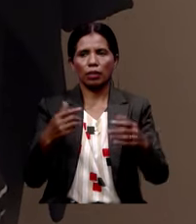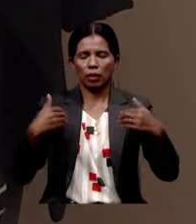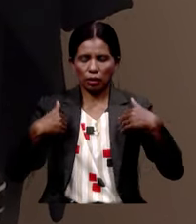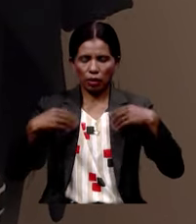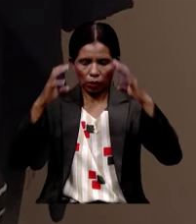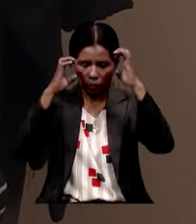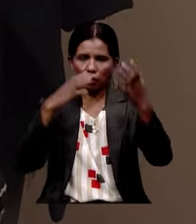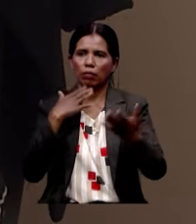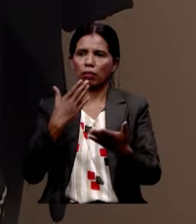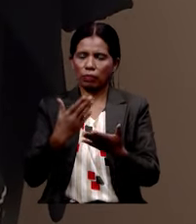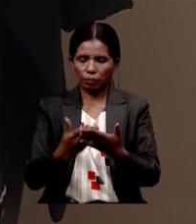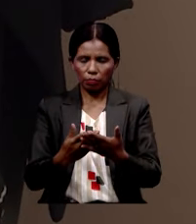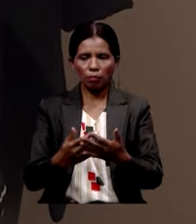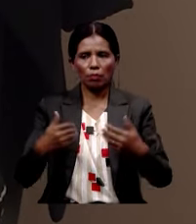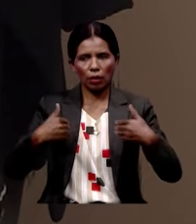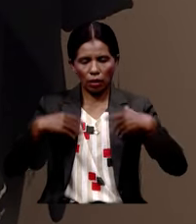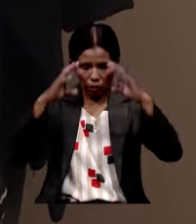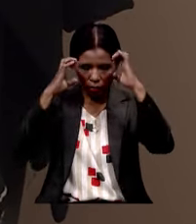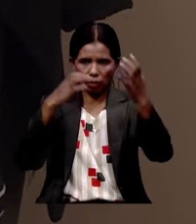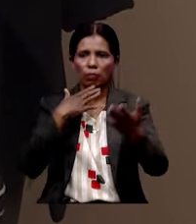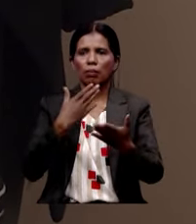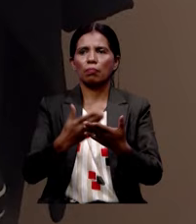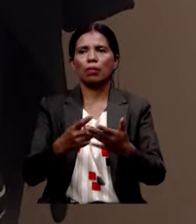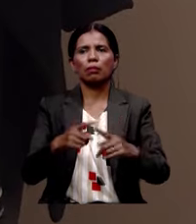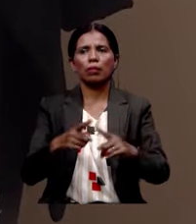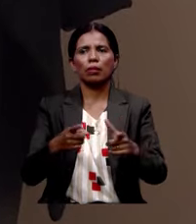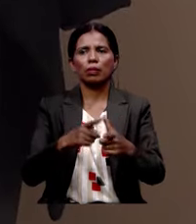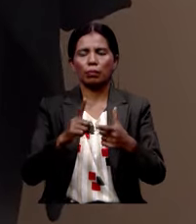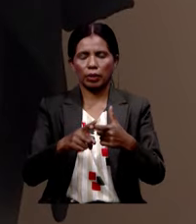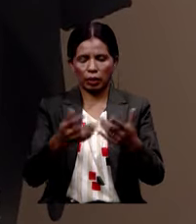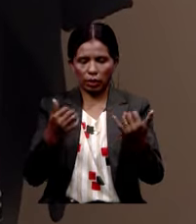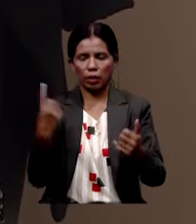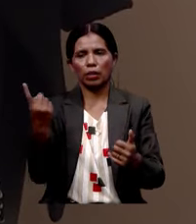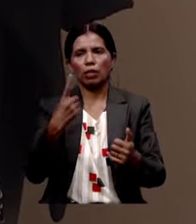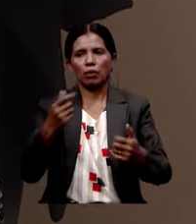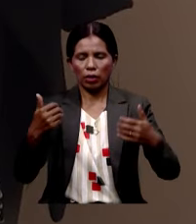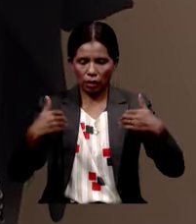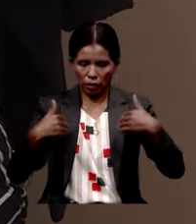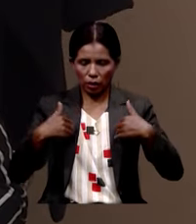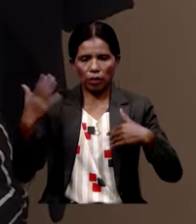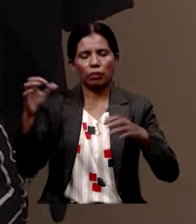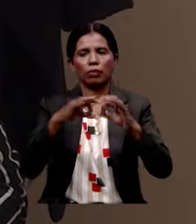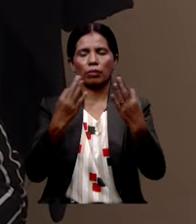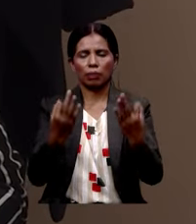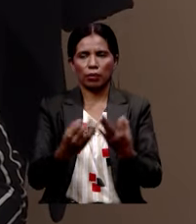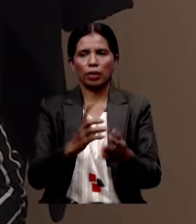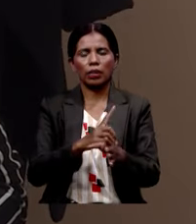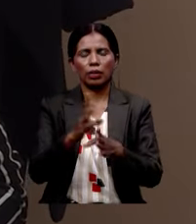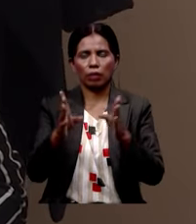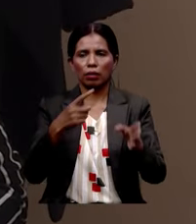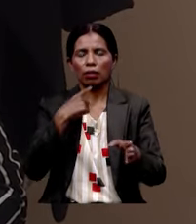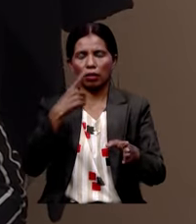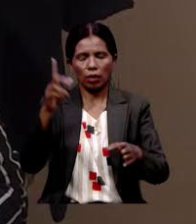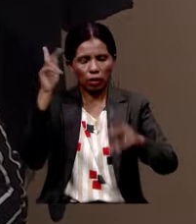ne bedia, balun iha edukasaun ne bedia, mas depois situasaun ida ne na fatin akontese o malara. Diretora ne atutan kasu